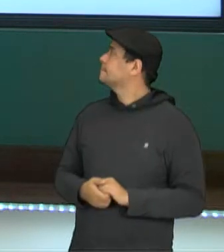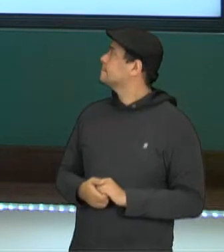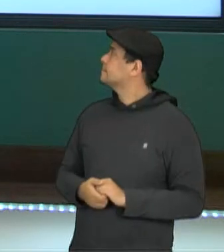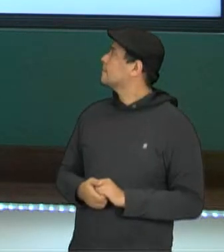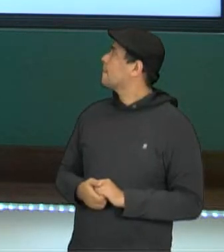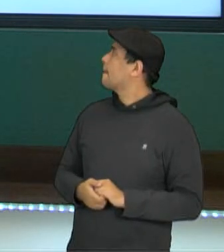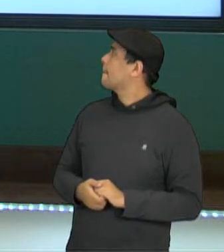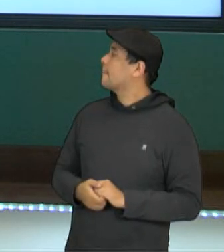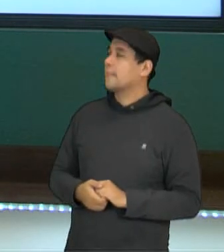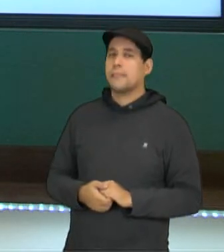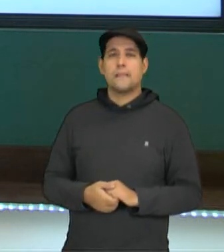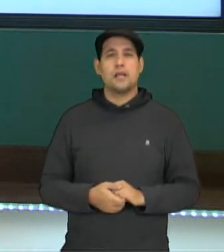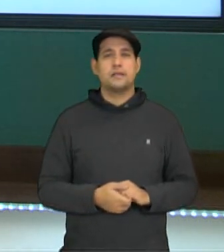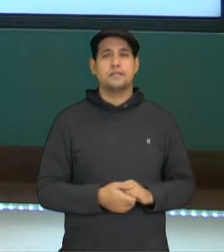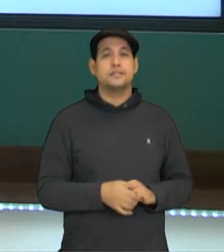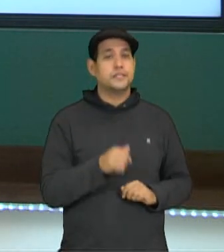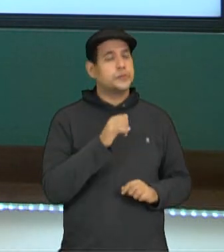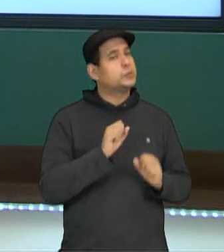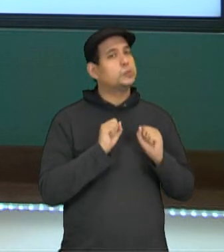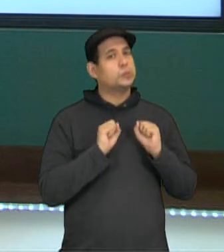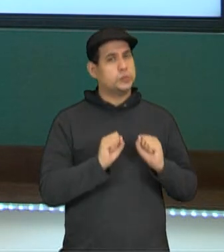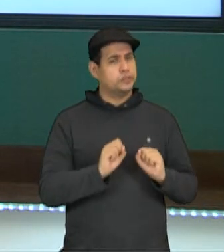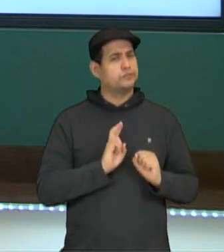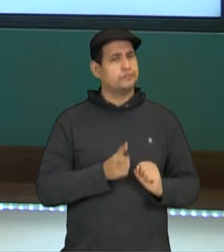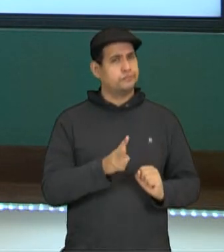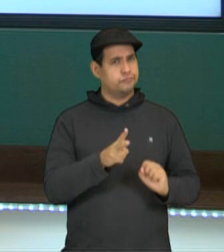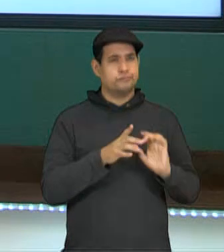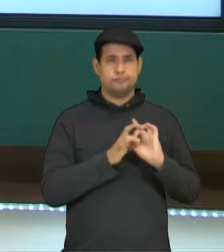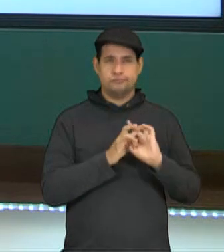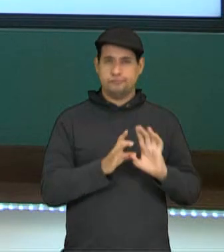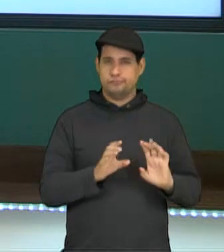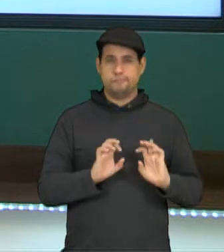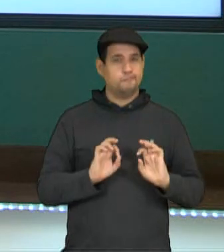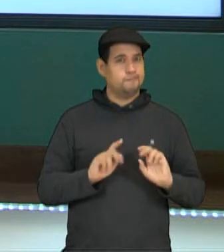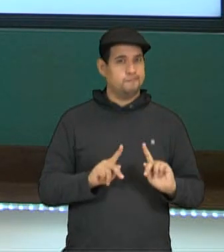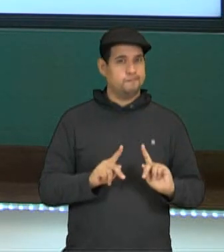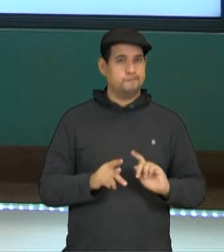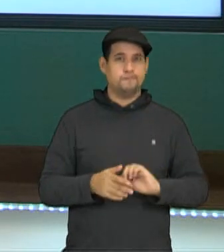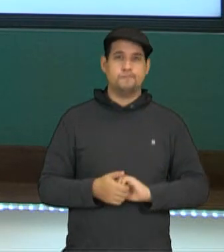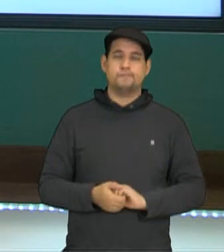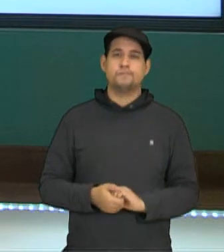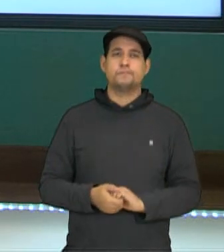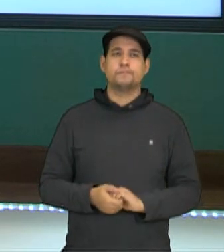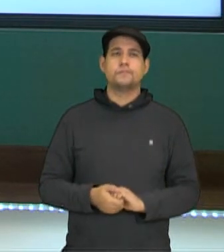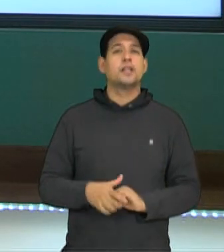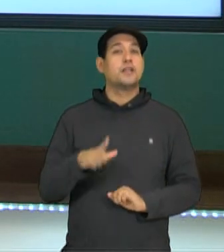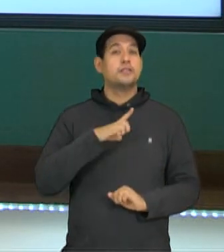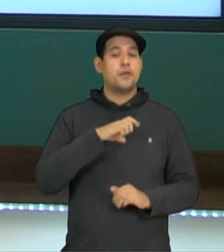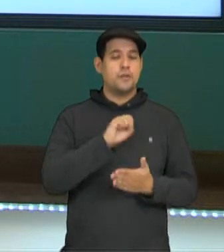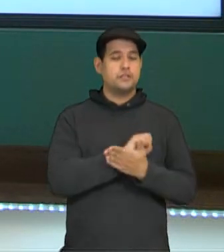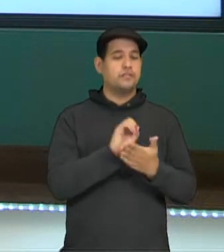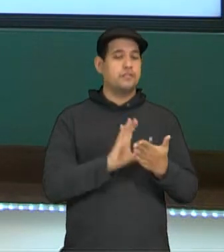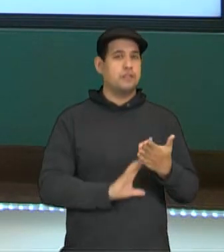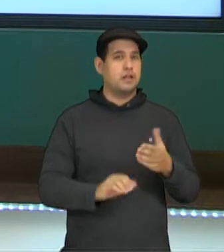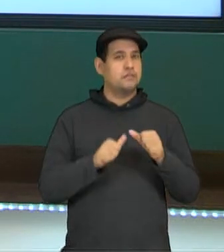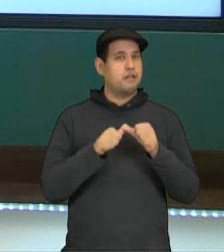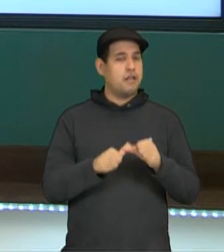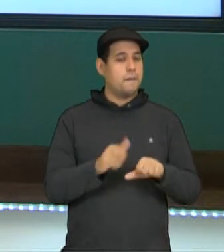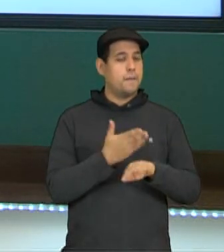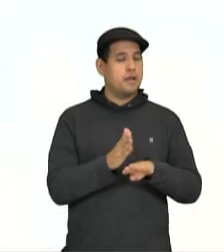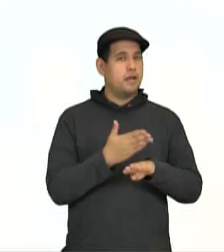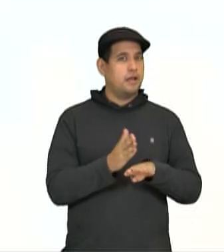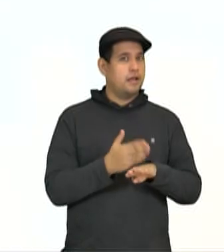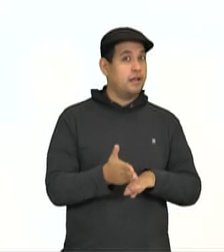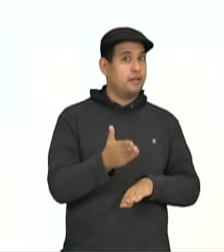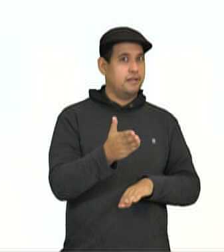disse. Então, esse comecinho você pode sempre manter dessa forma, tá bom? Tem uma atividade que vai ficar aí para vocês poderem praticar aí,